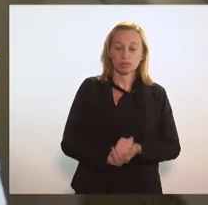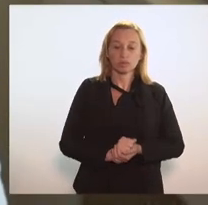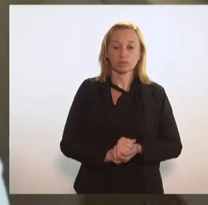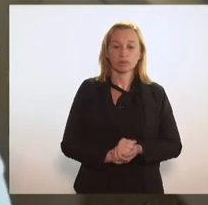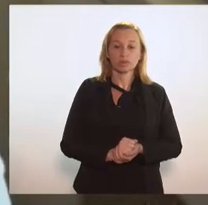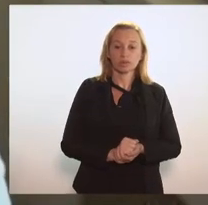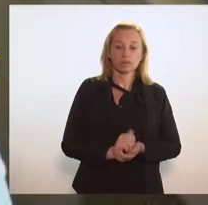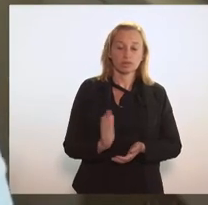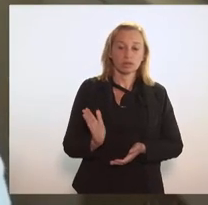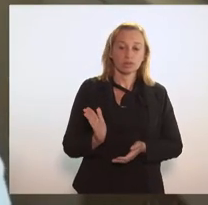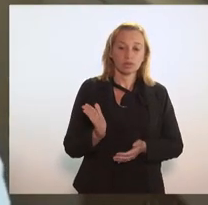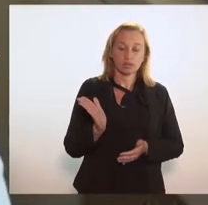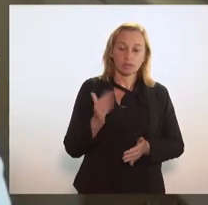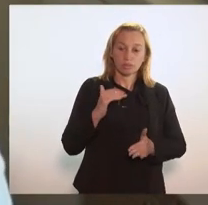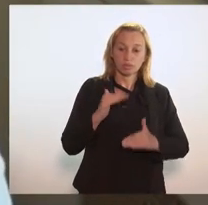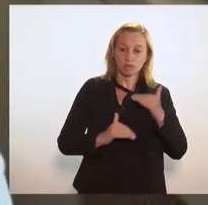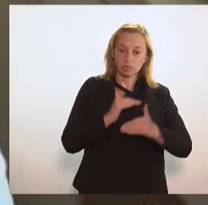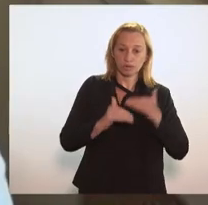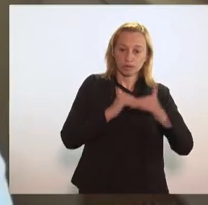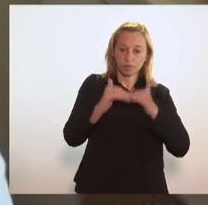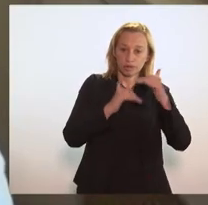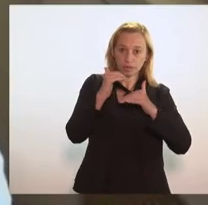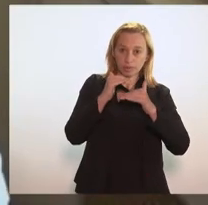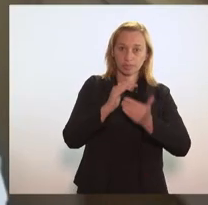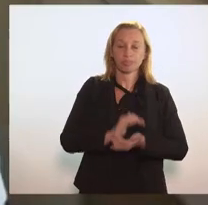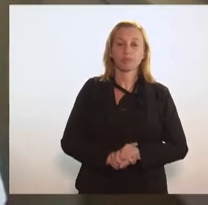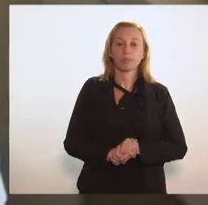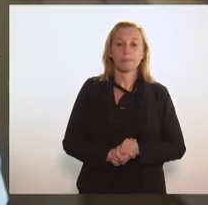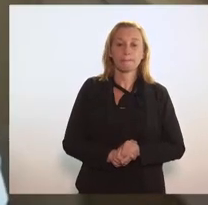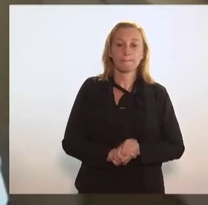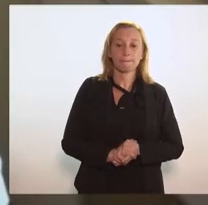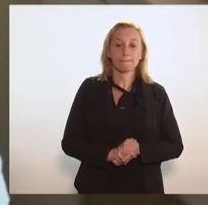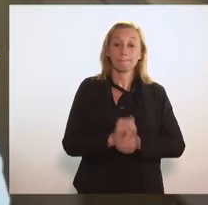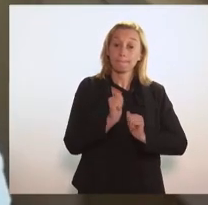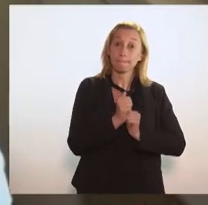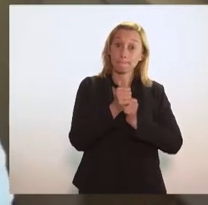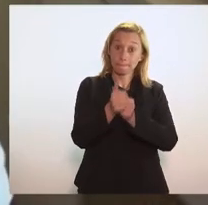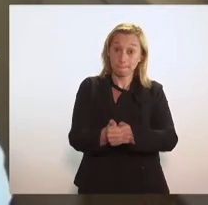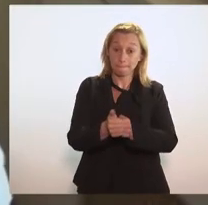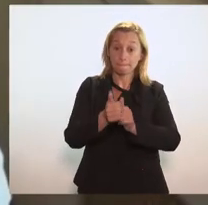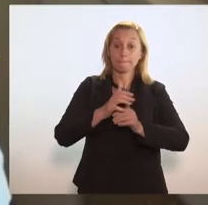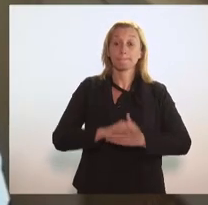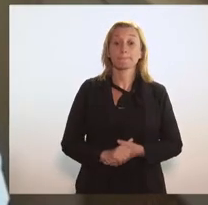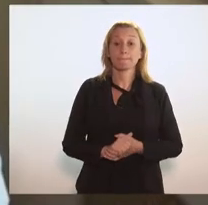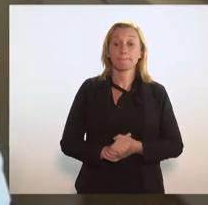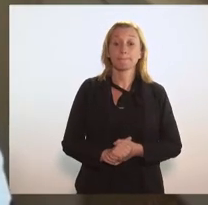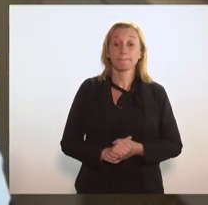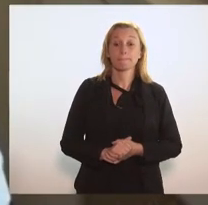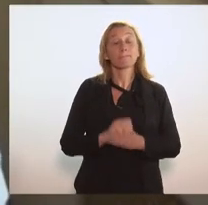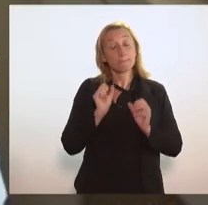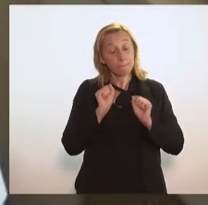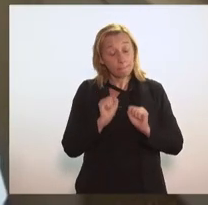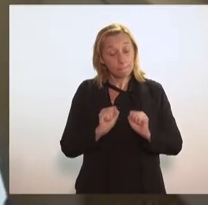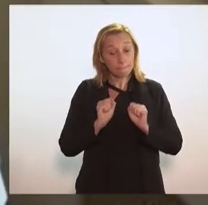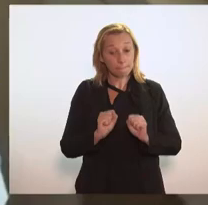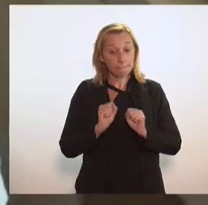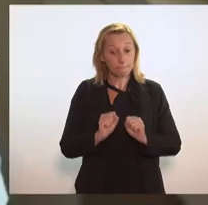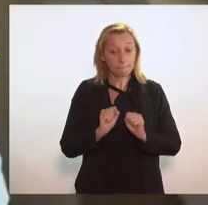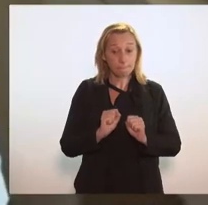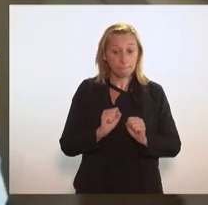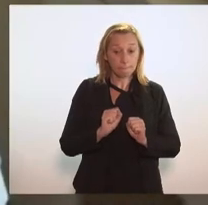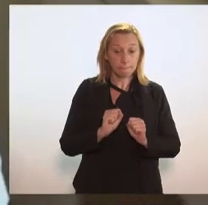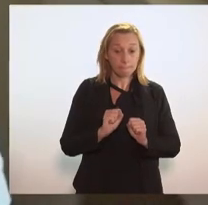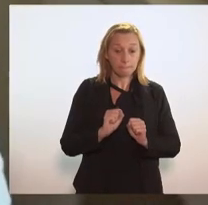crescimento diz que que deixa o segmento e pode faturar